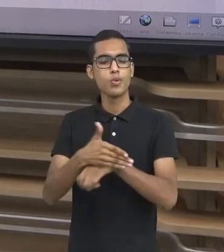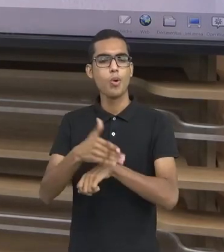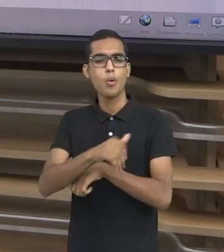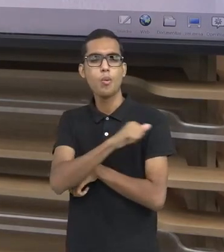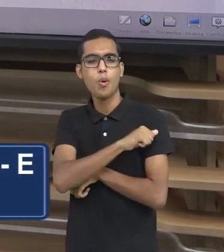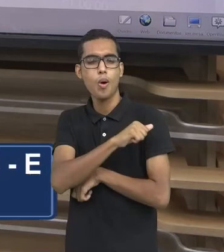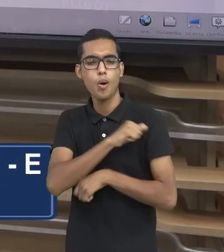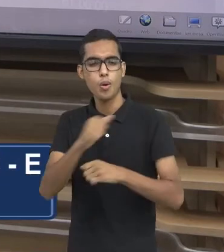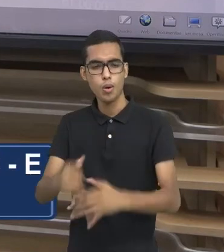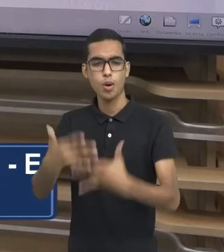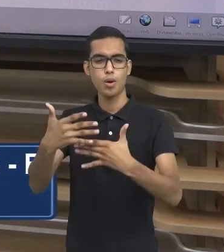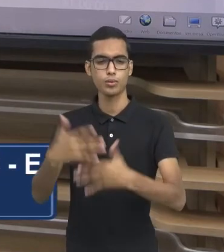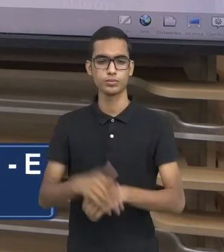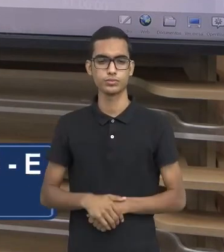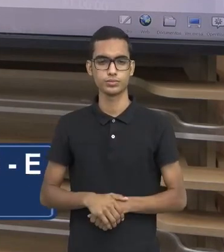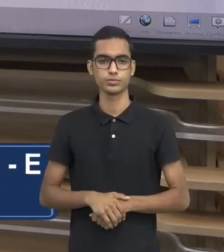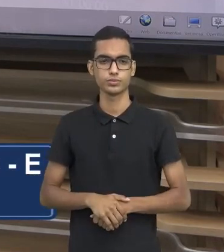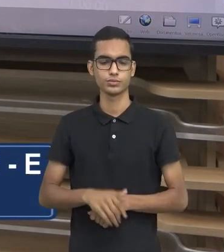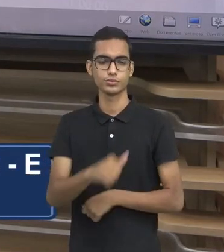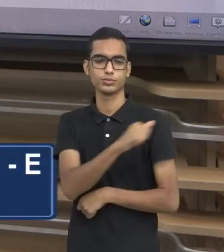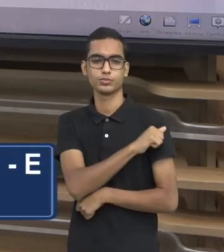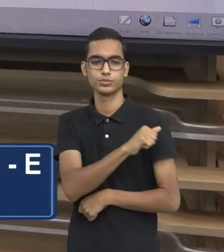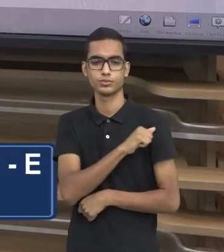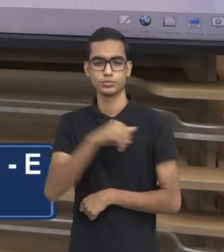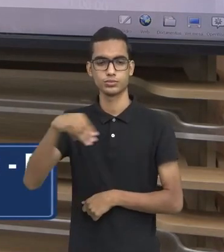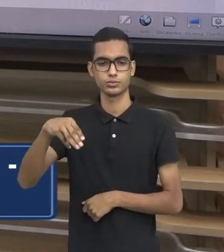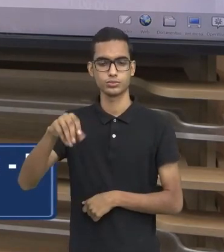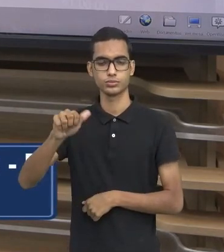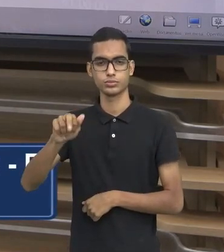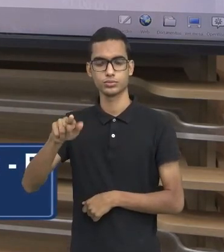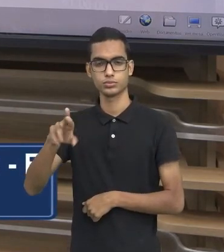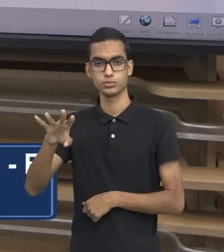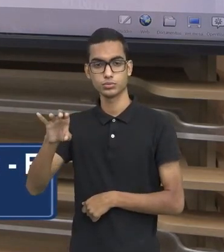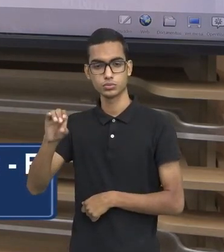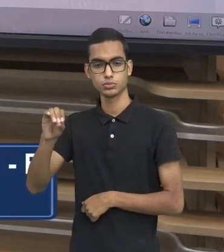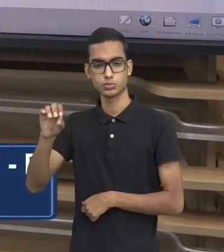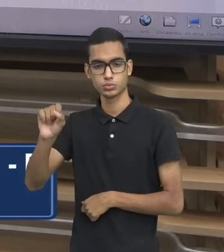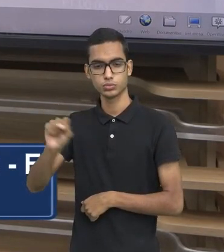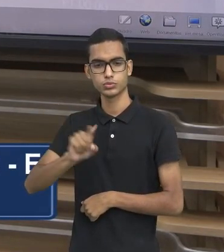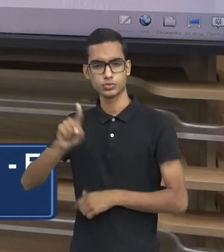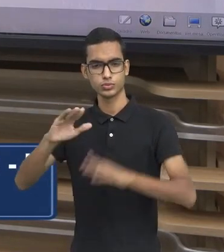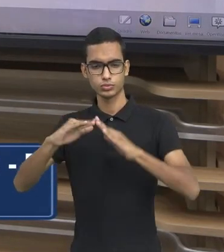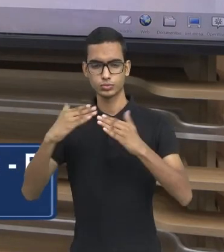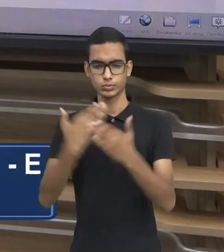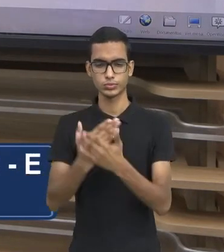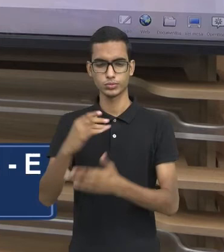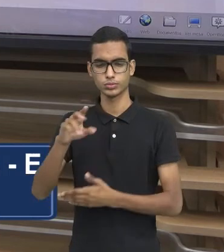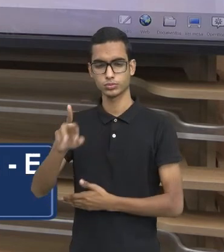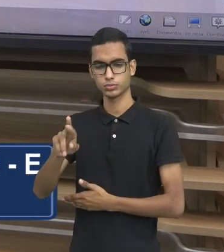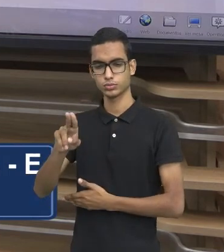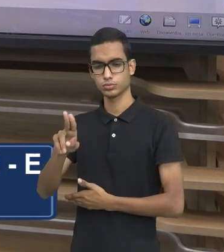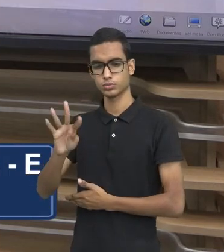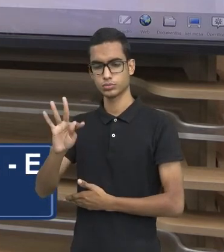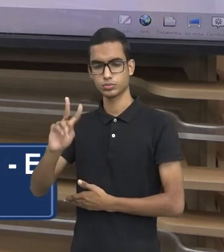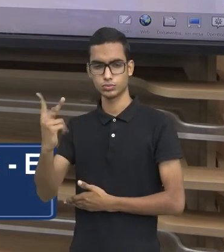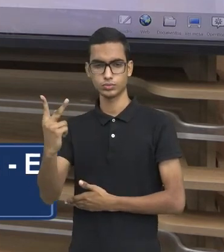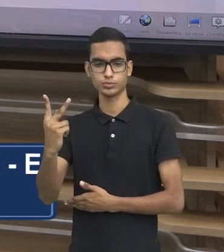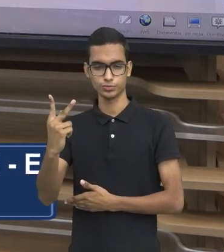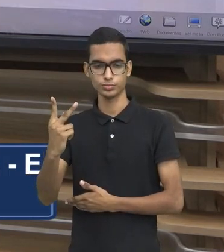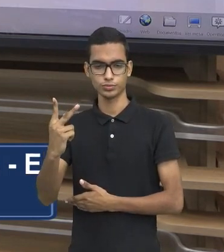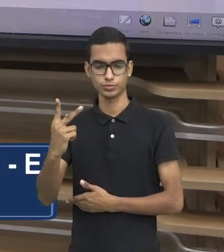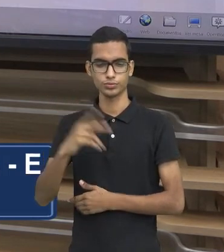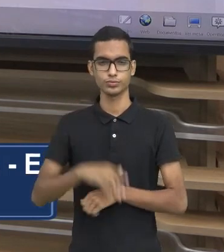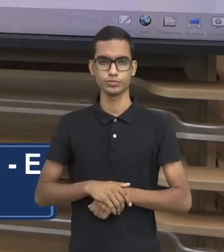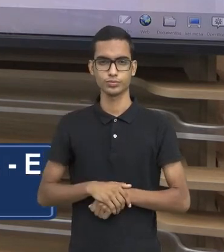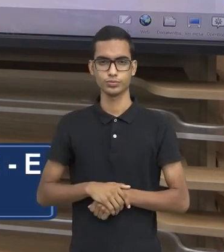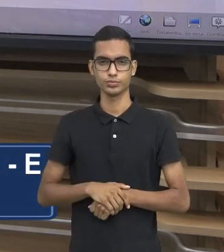quem participou com a gente agora. Marcos William, aí da escola Ruth Prestes Gonçalves. Ele vai